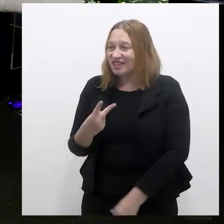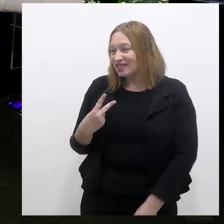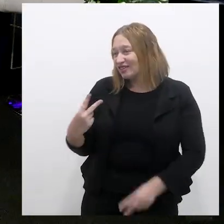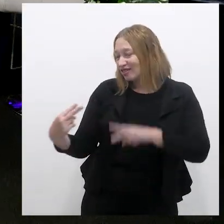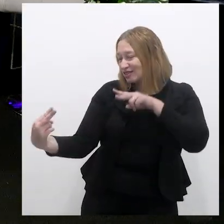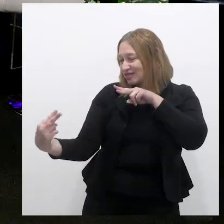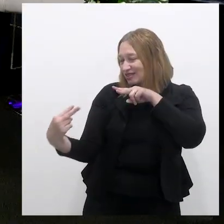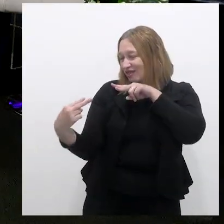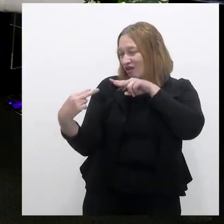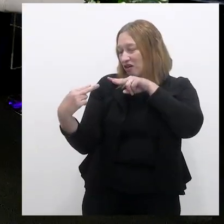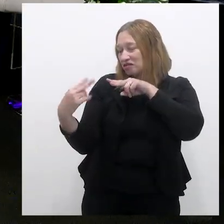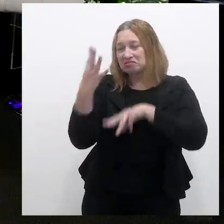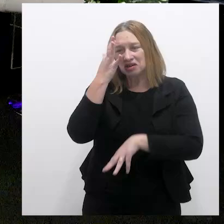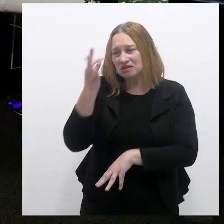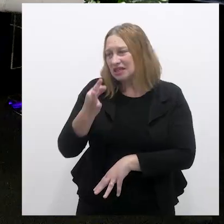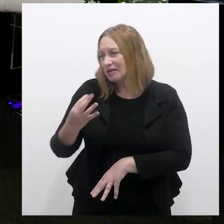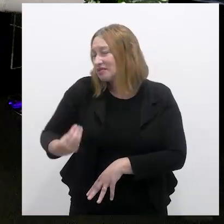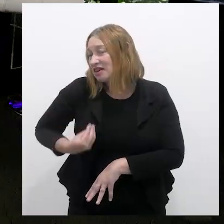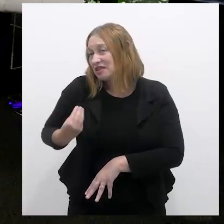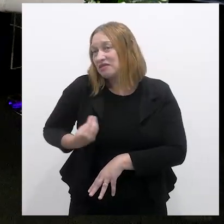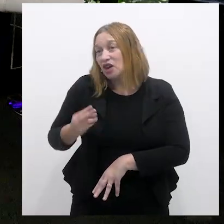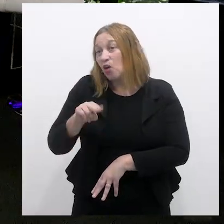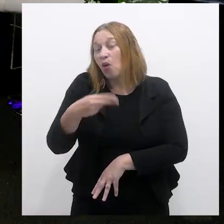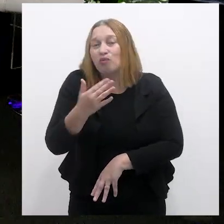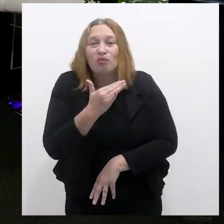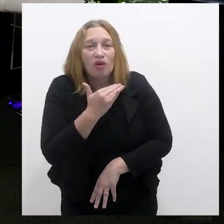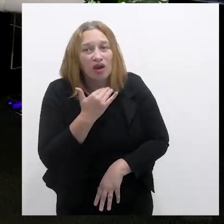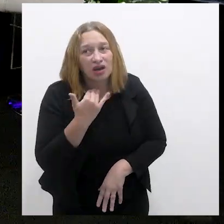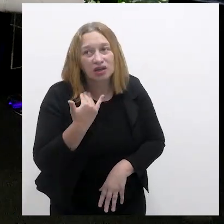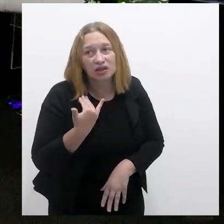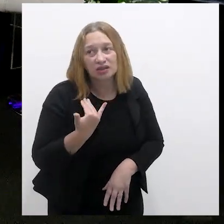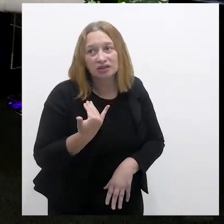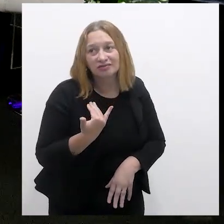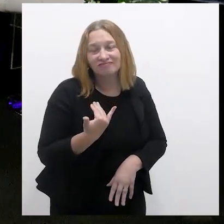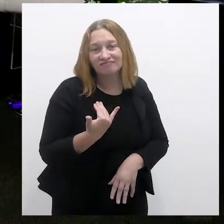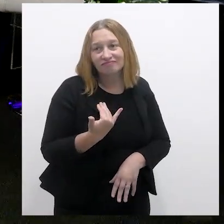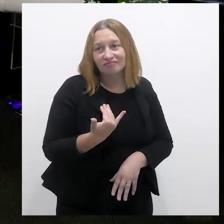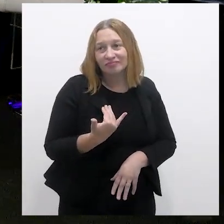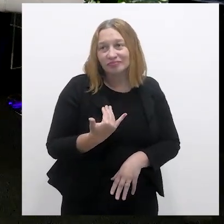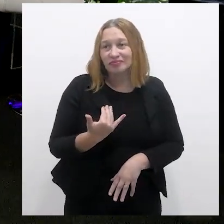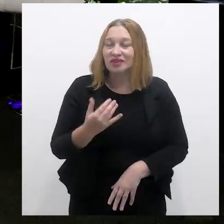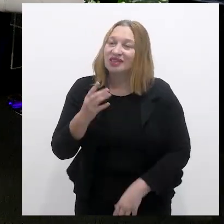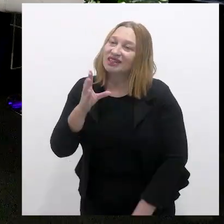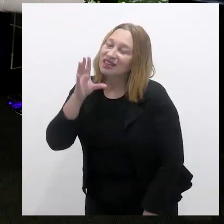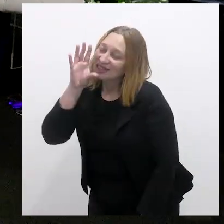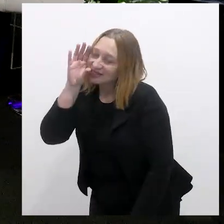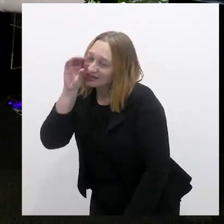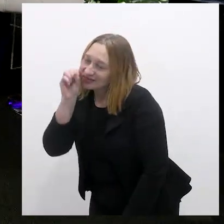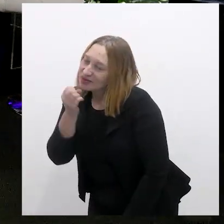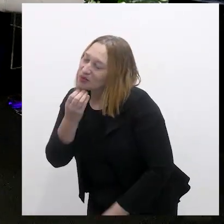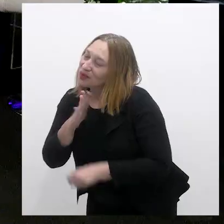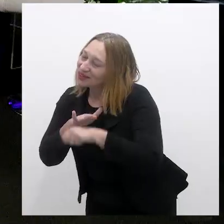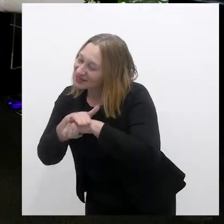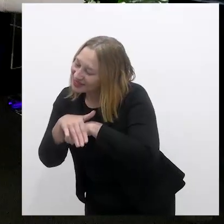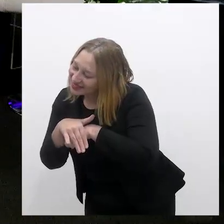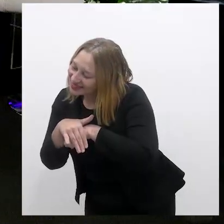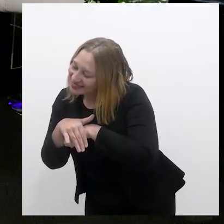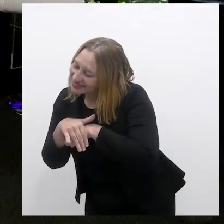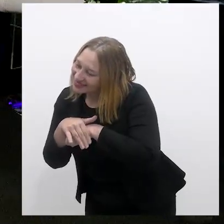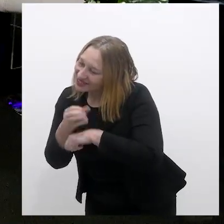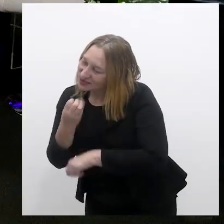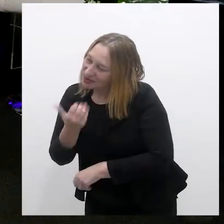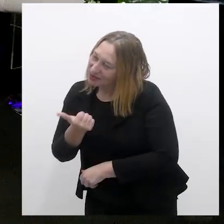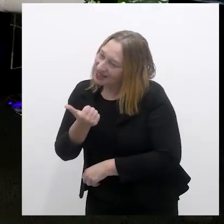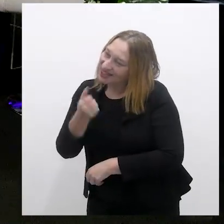Ah, e a gente se olha e não sabe se vai ou se fica. Boa noite,